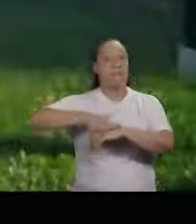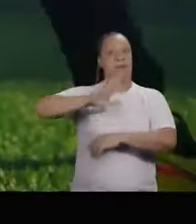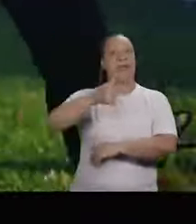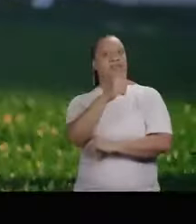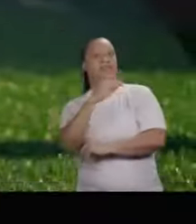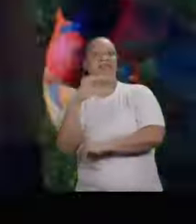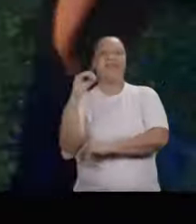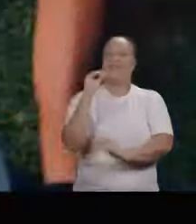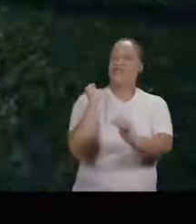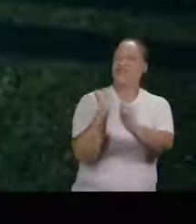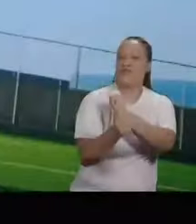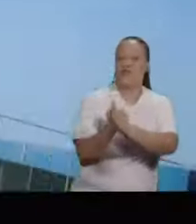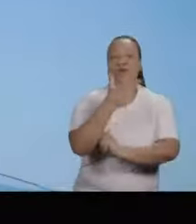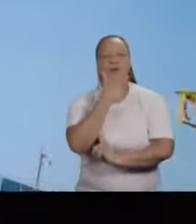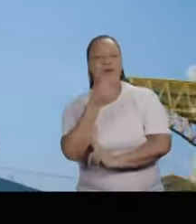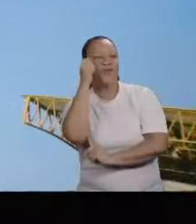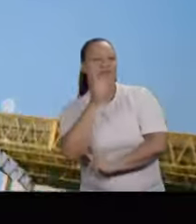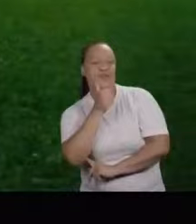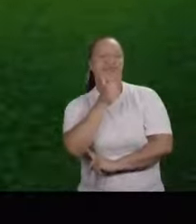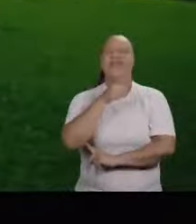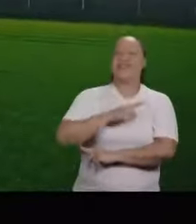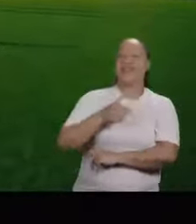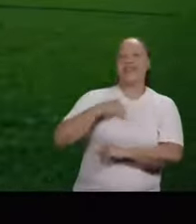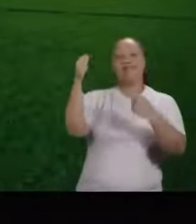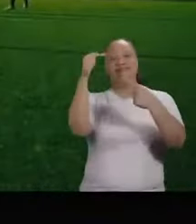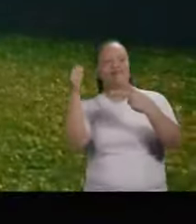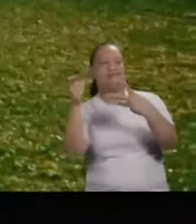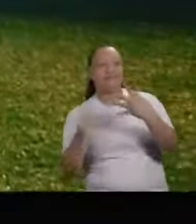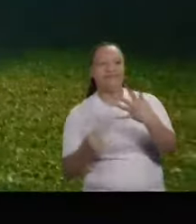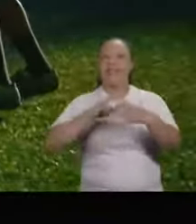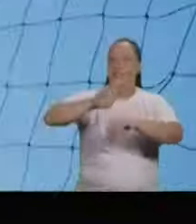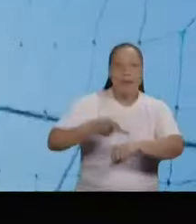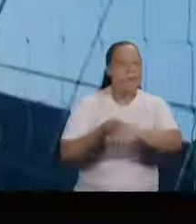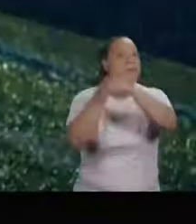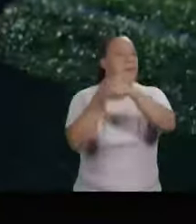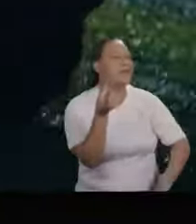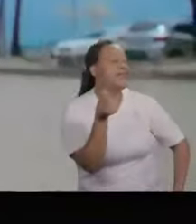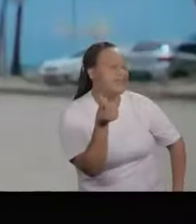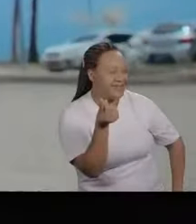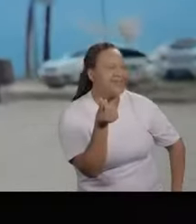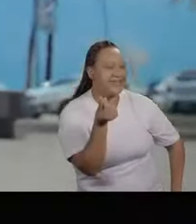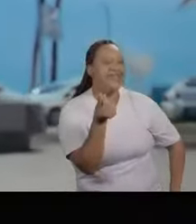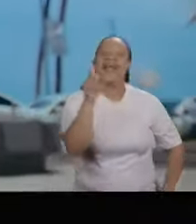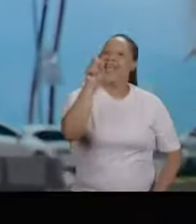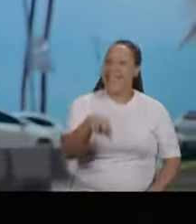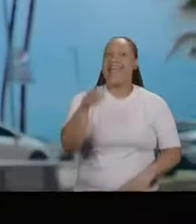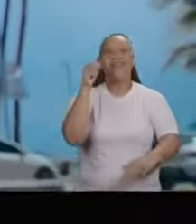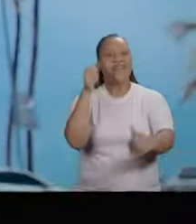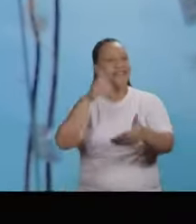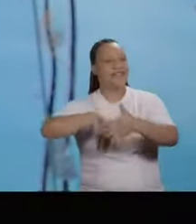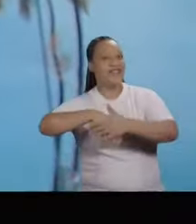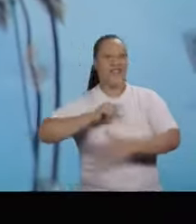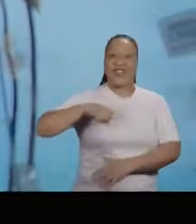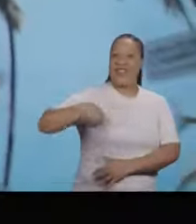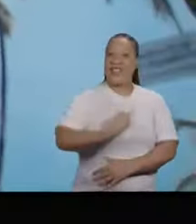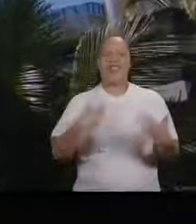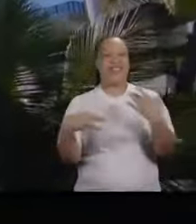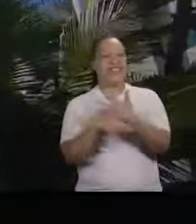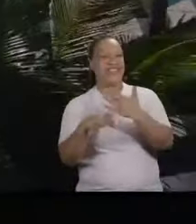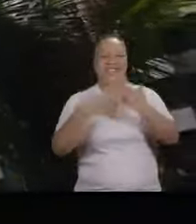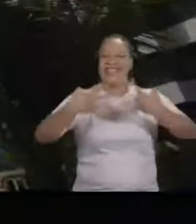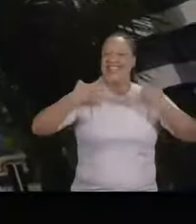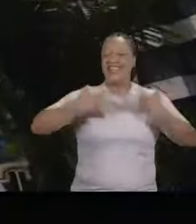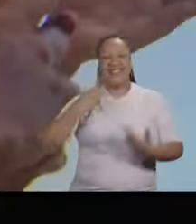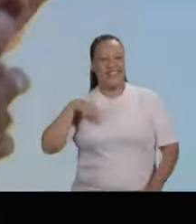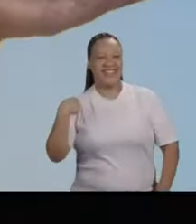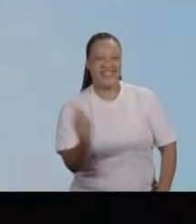Serão mais de 700 jogos nas categorias feminino, masculino livre e masculino sub-18, com premiação em dinheiro. É o futebol